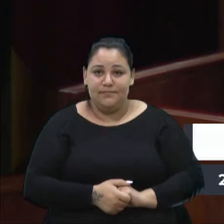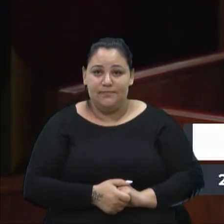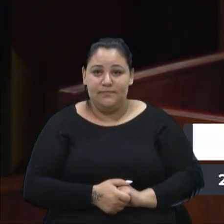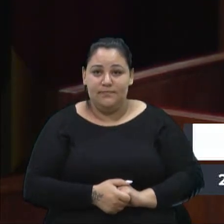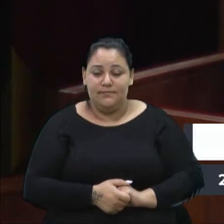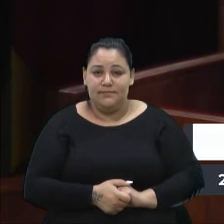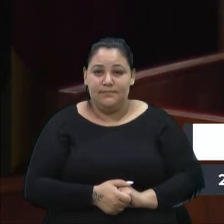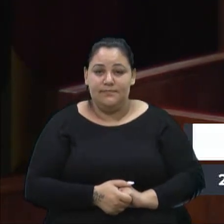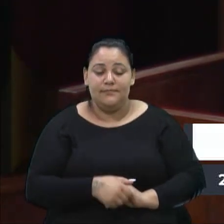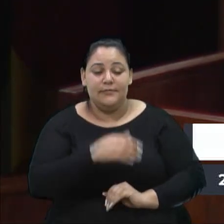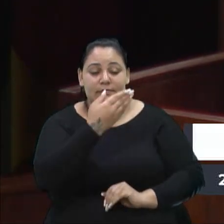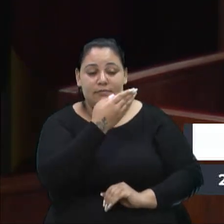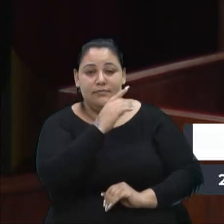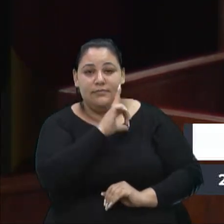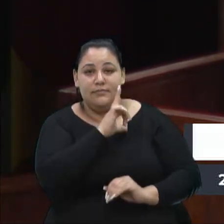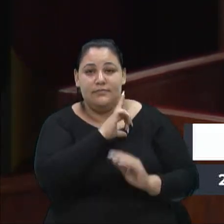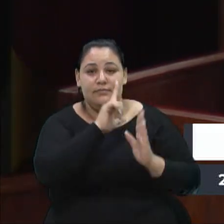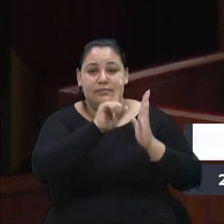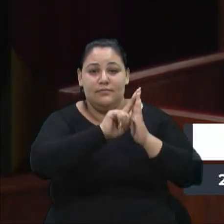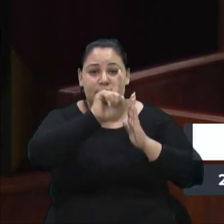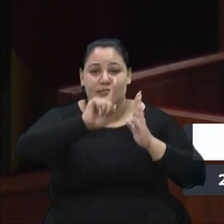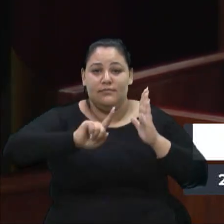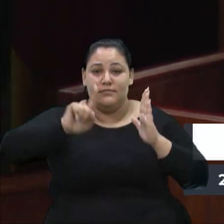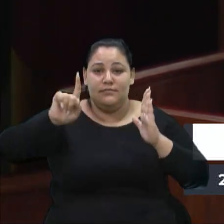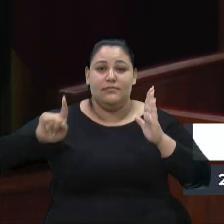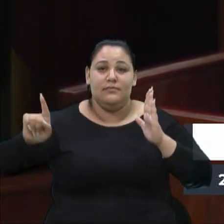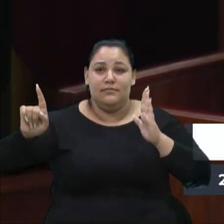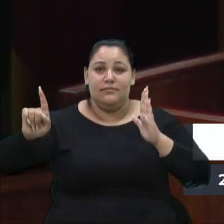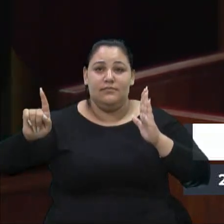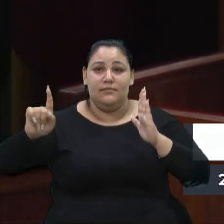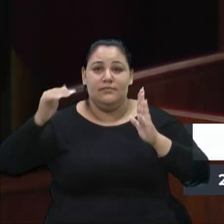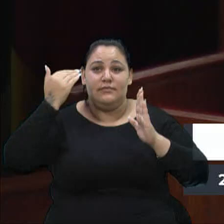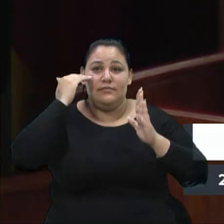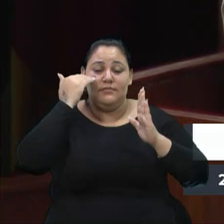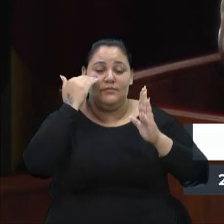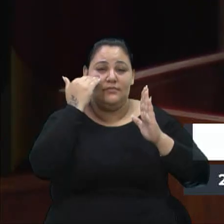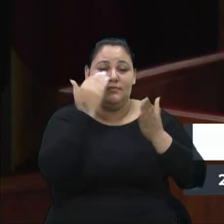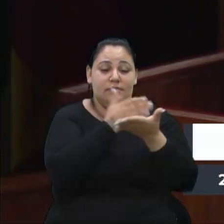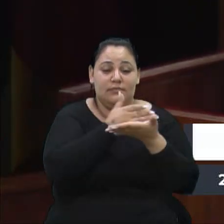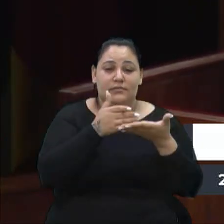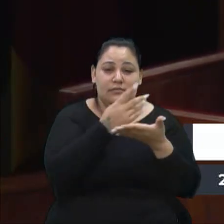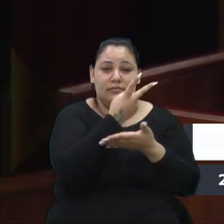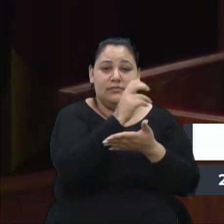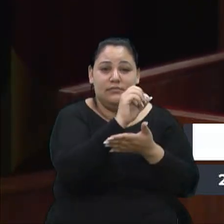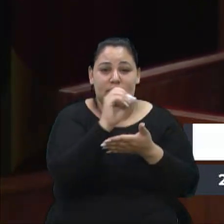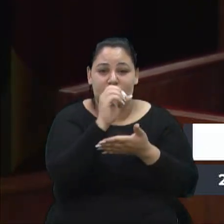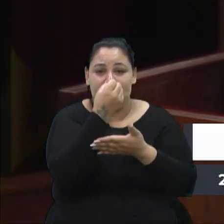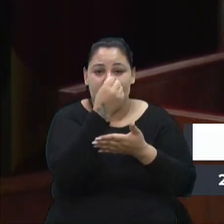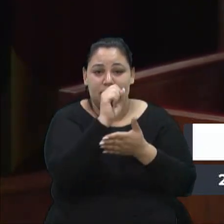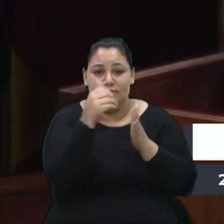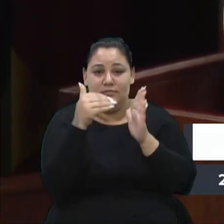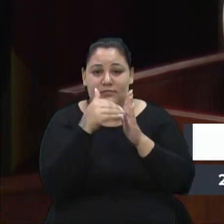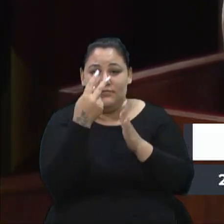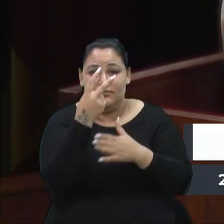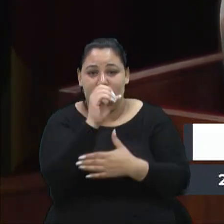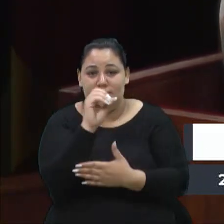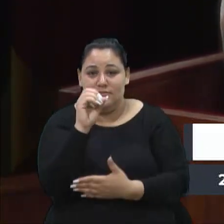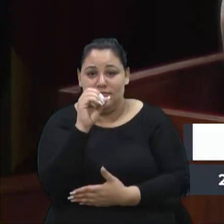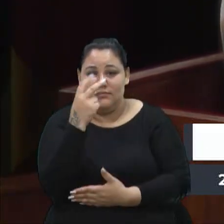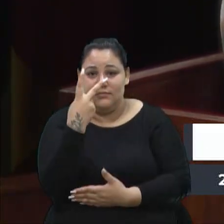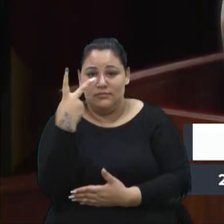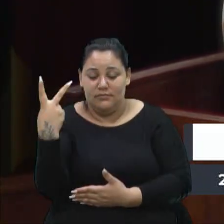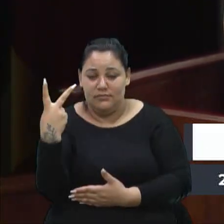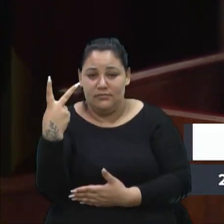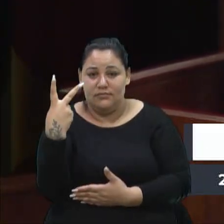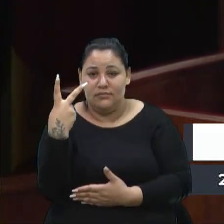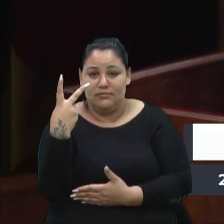Aqui tem um gráfico, para vocês entenderem, desde 2008 até 2022, do desmatamento na Amazônia Legal,